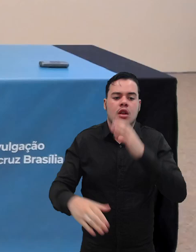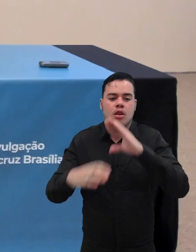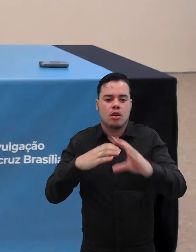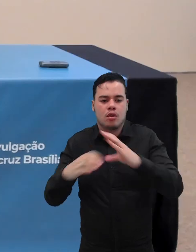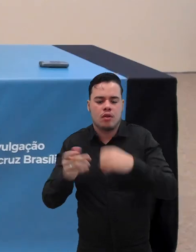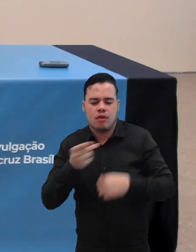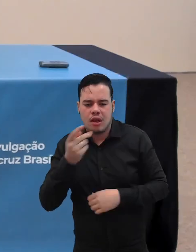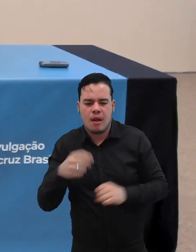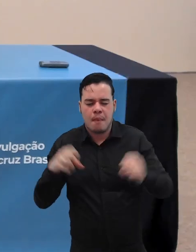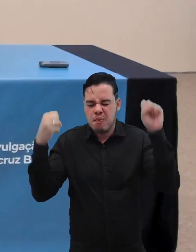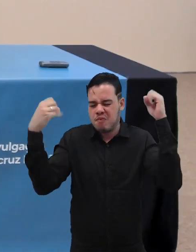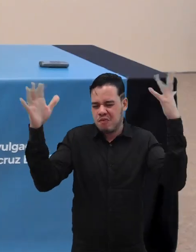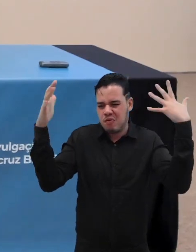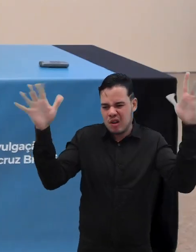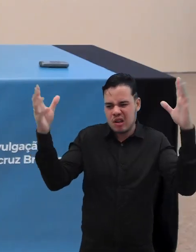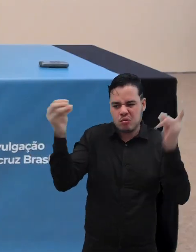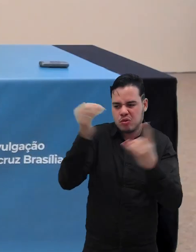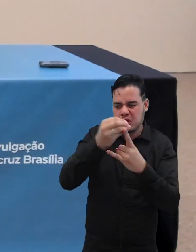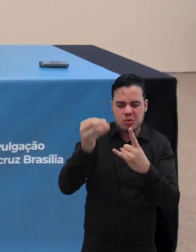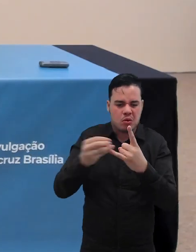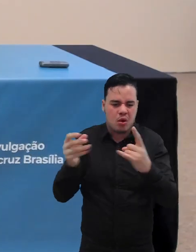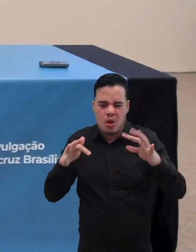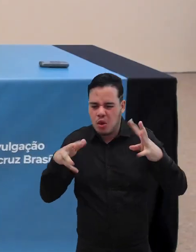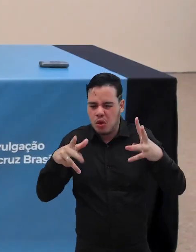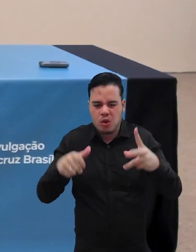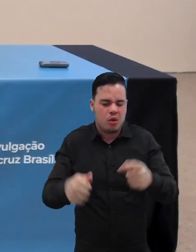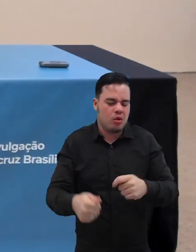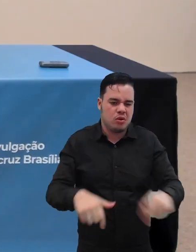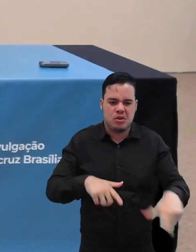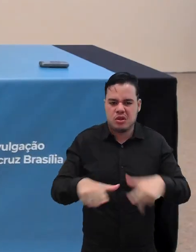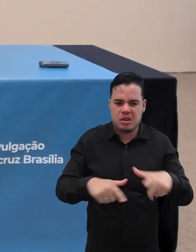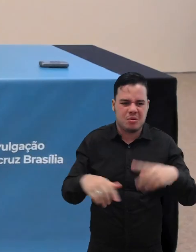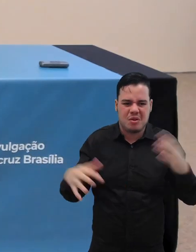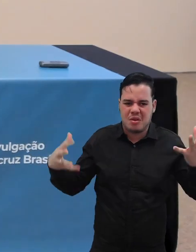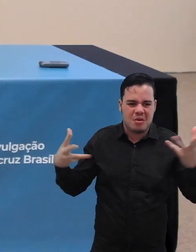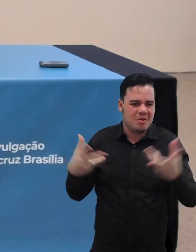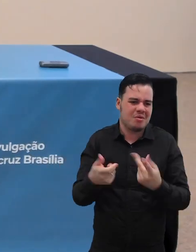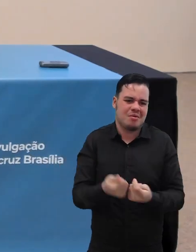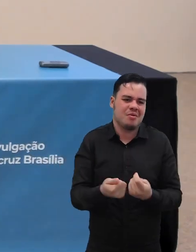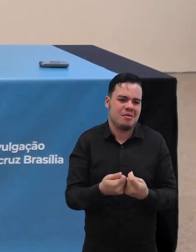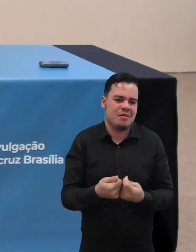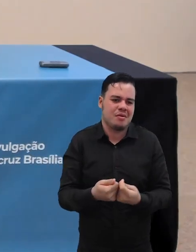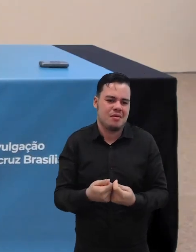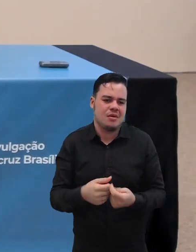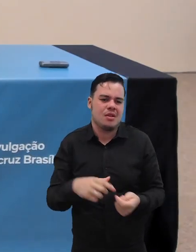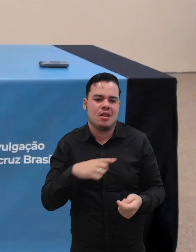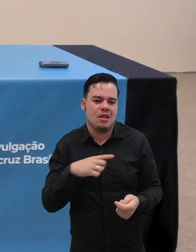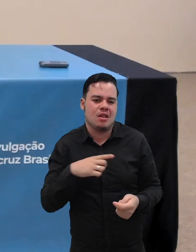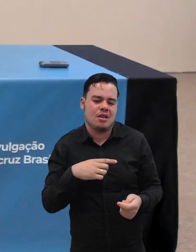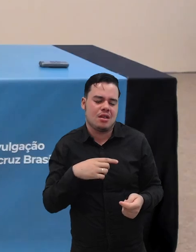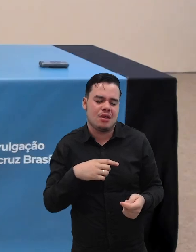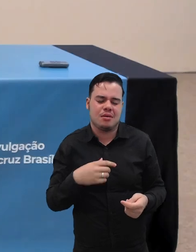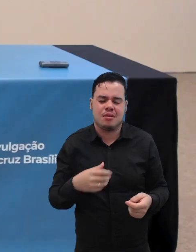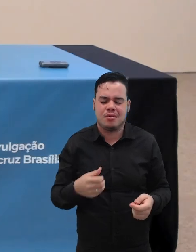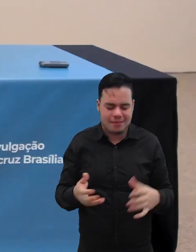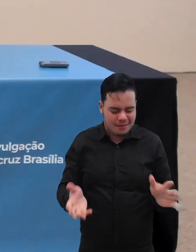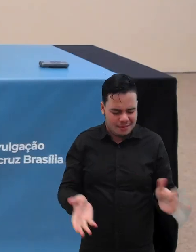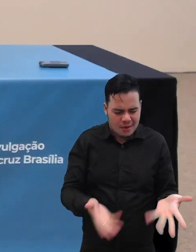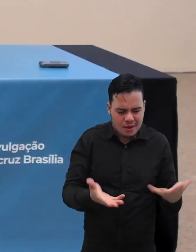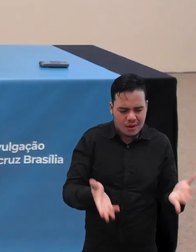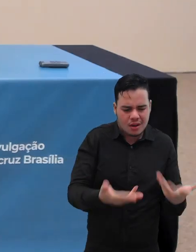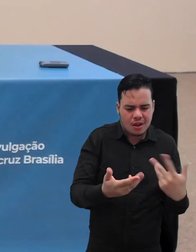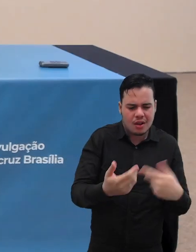Fiocruz, a todo o trabalho que vocês realizam. A gente tem, assim, eu queria aqui endossar as palavras do nosso secretário Inácio Arruda, o